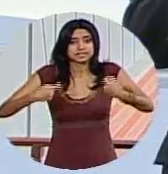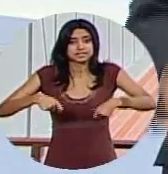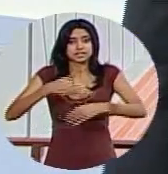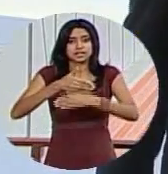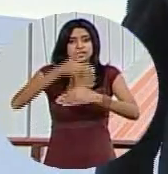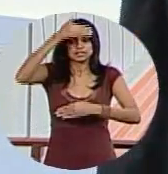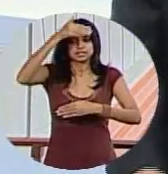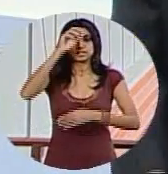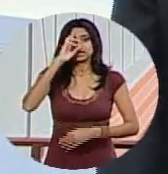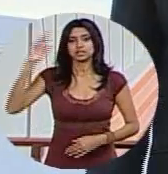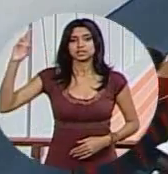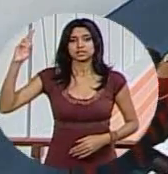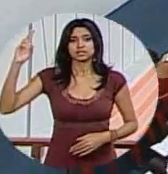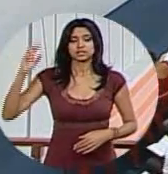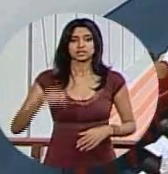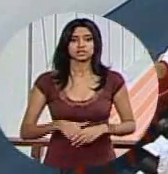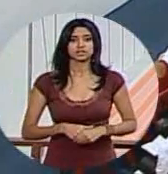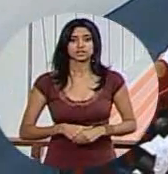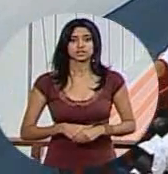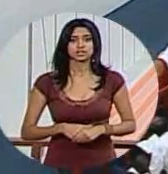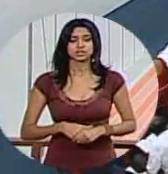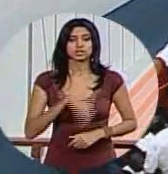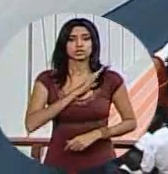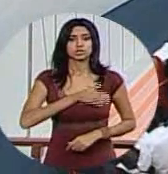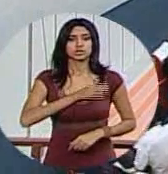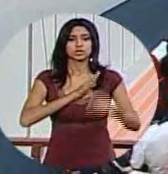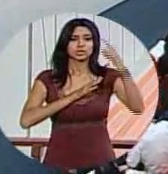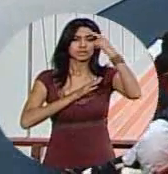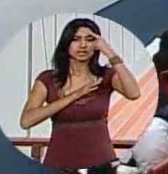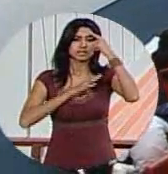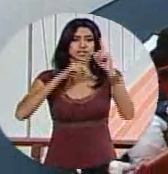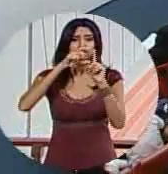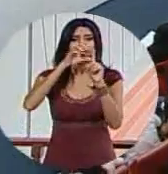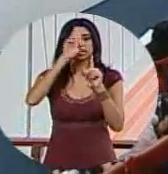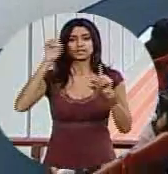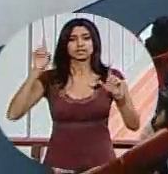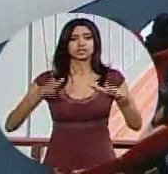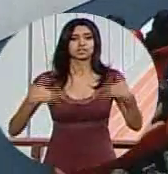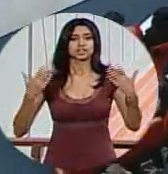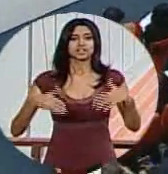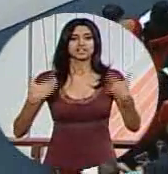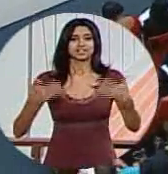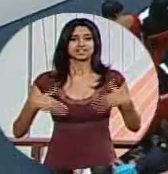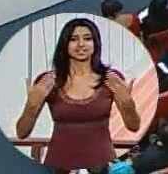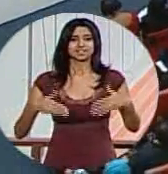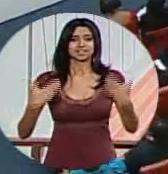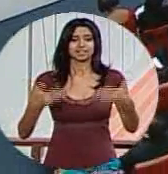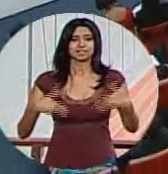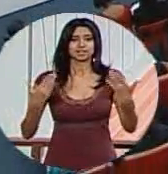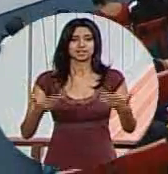do Senhor, quando ele está meditando na palavra, quando ele está olhando para